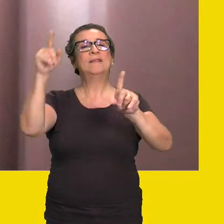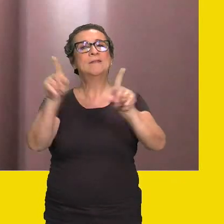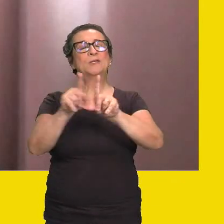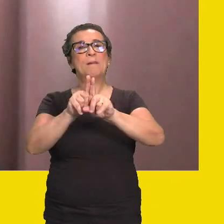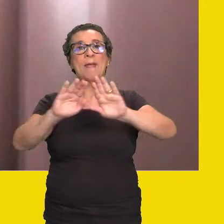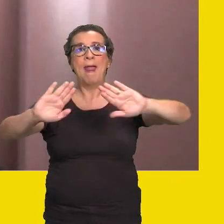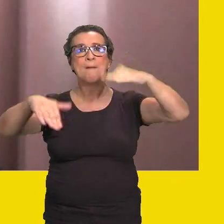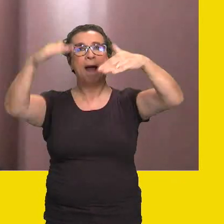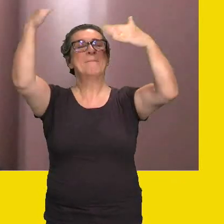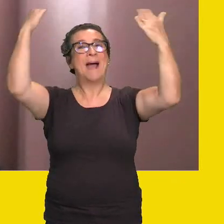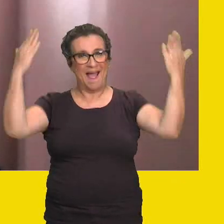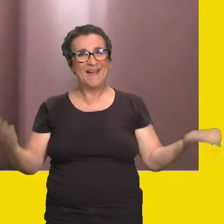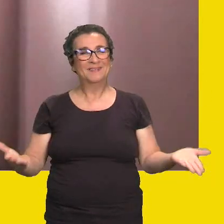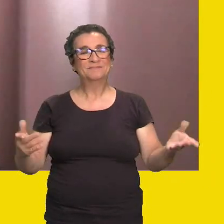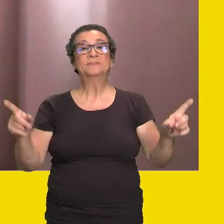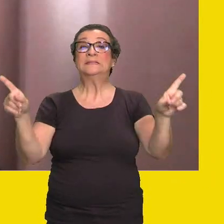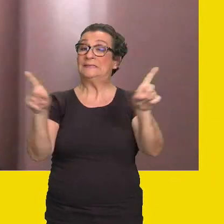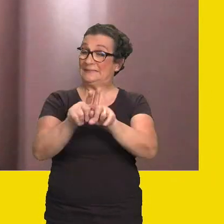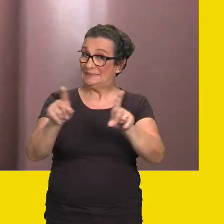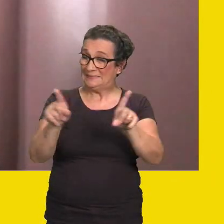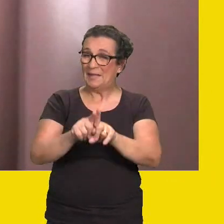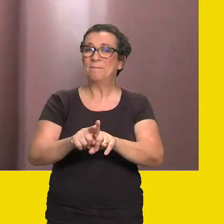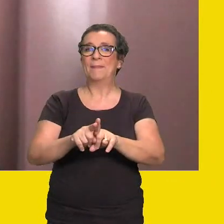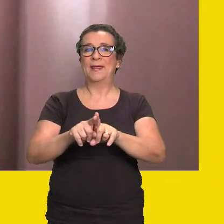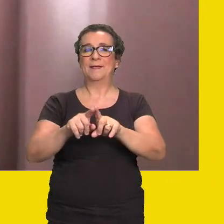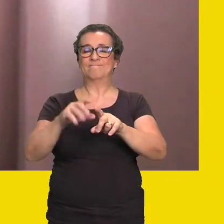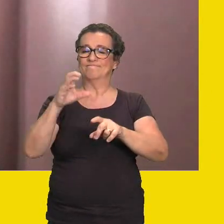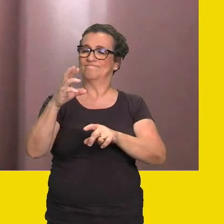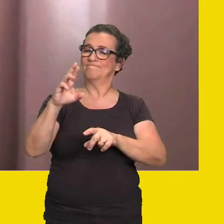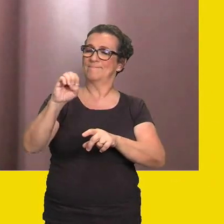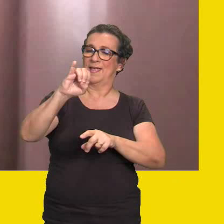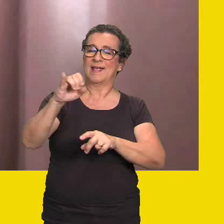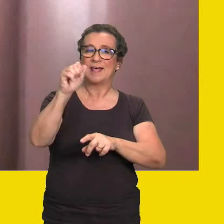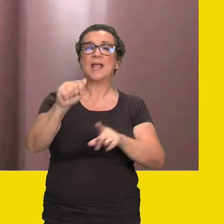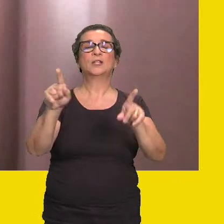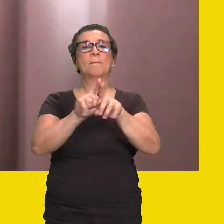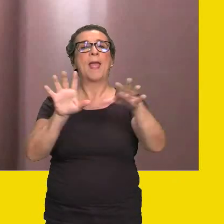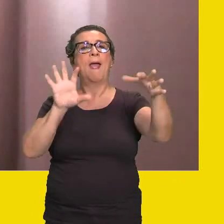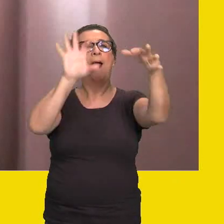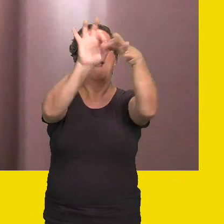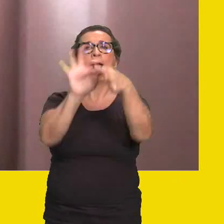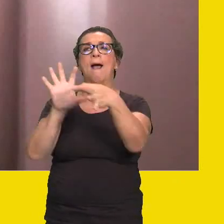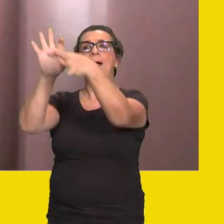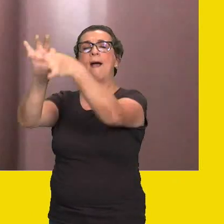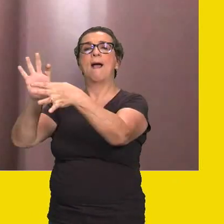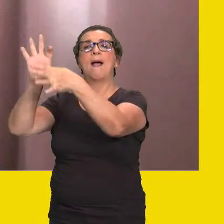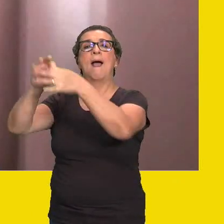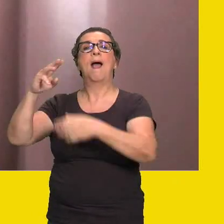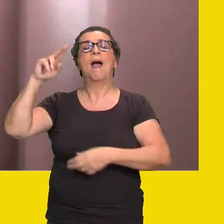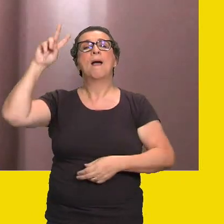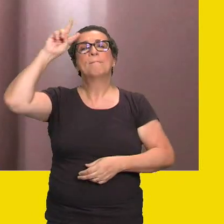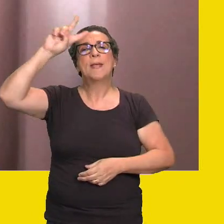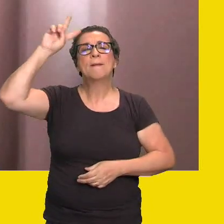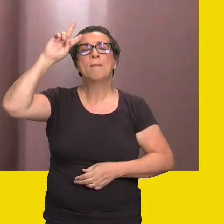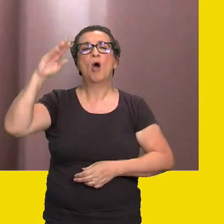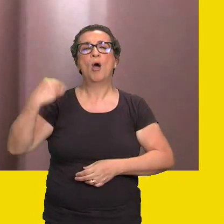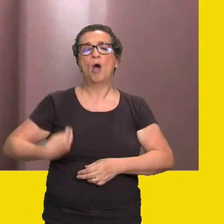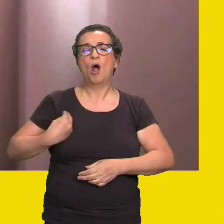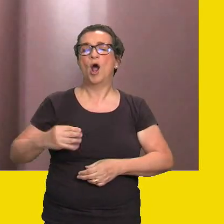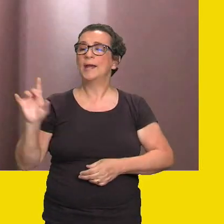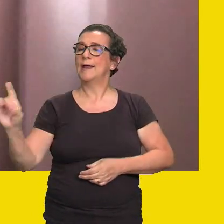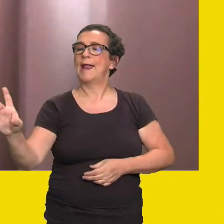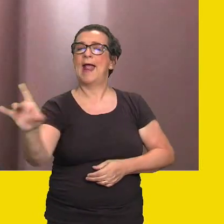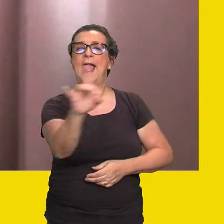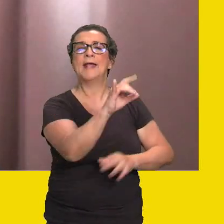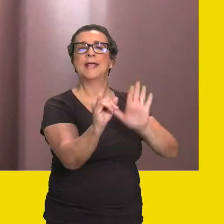né? Além de trabalharmos sobre o CREJA, trabalhamos em conjunto com as histórias, e memórias e identidade de cada estudante. E